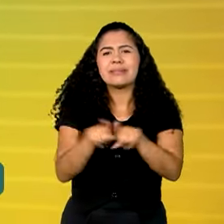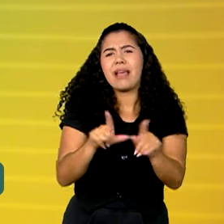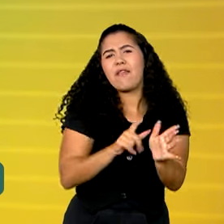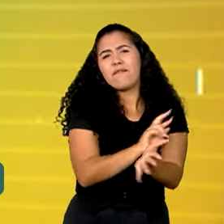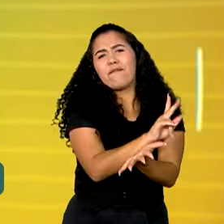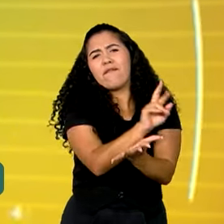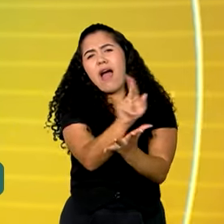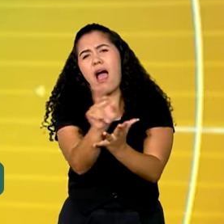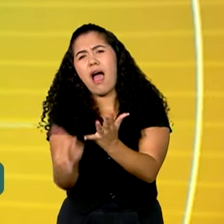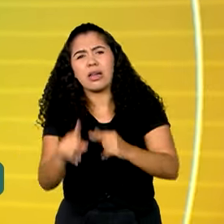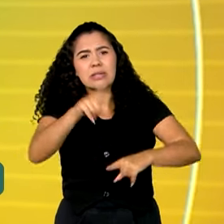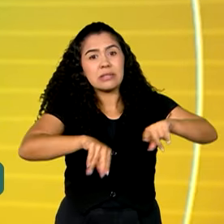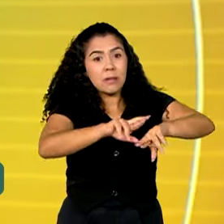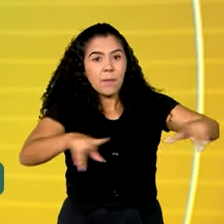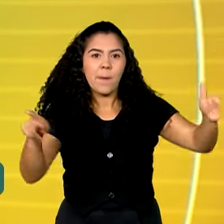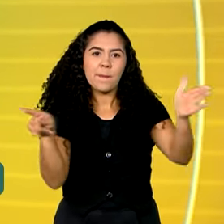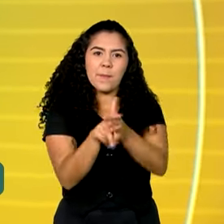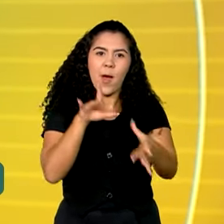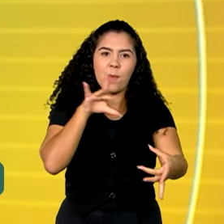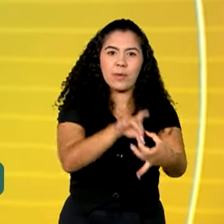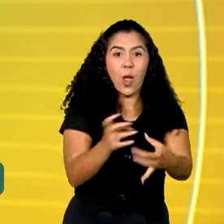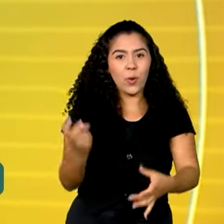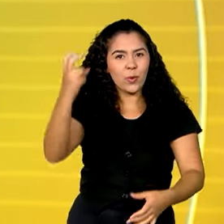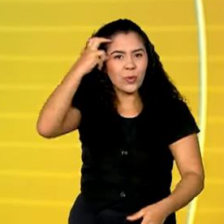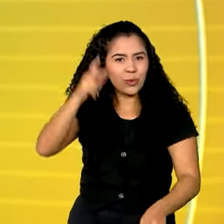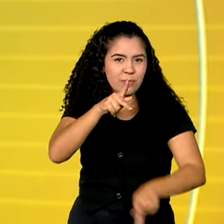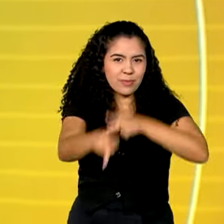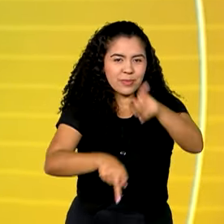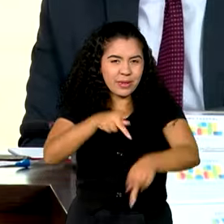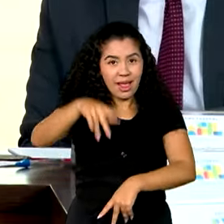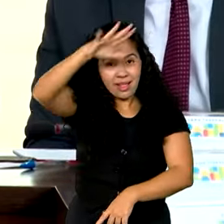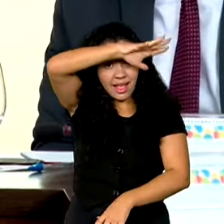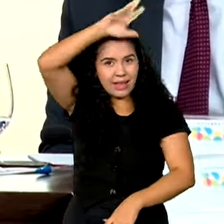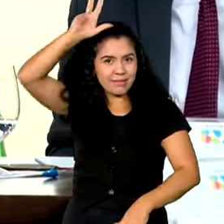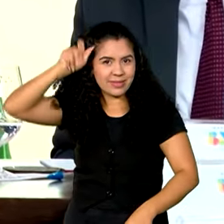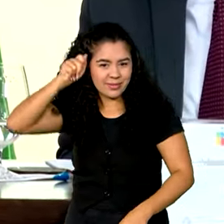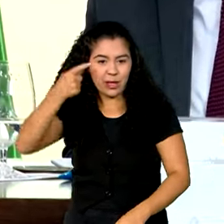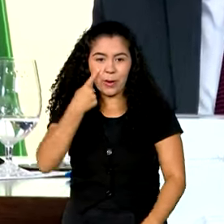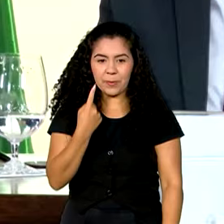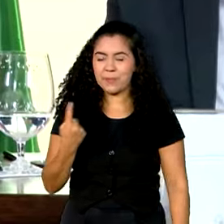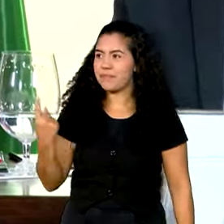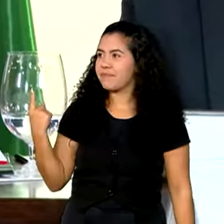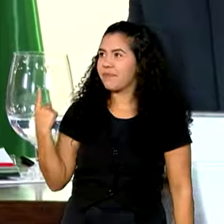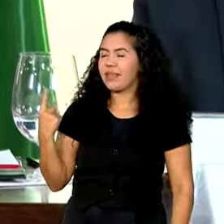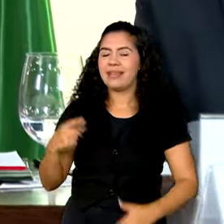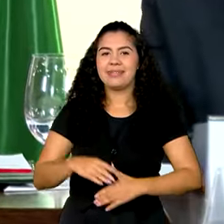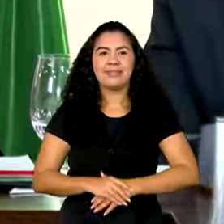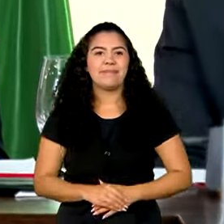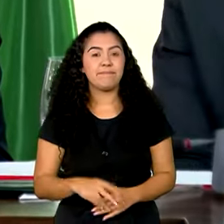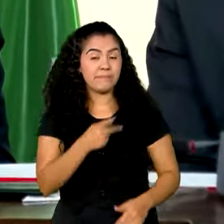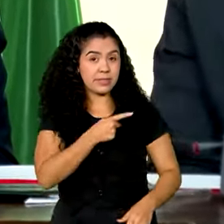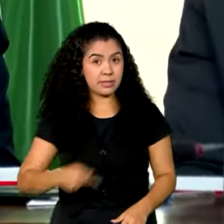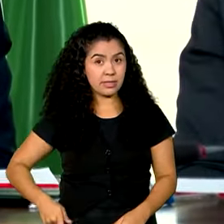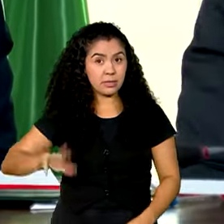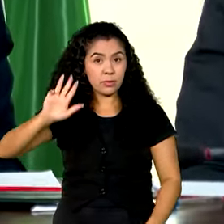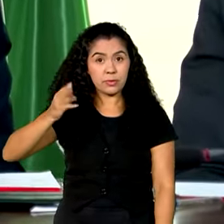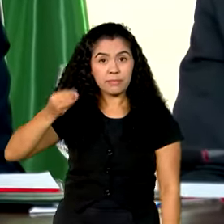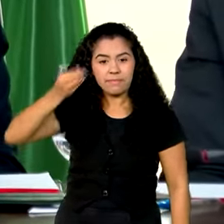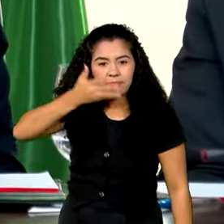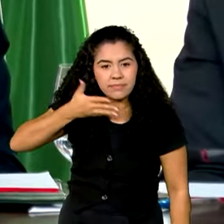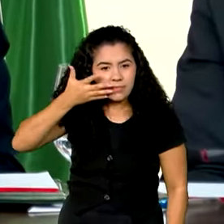diversos elementos da cultura popular amazônica. É sempre